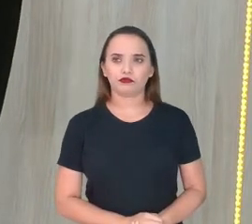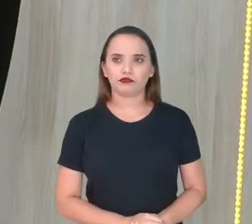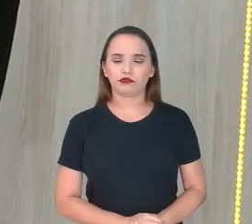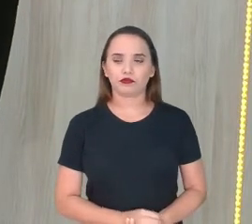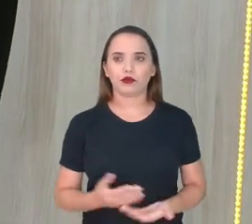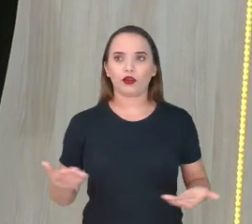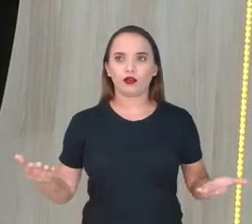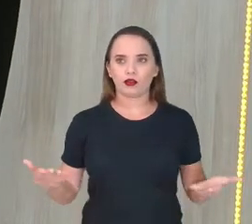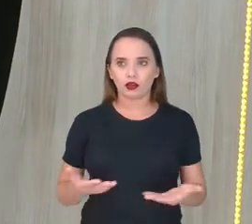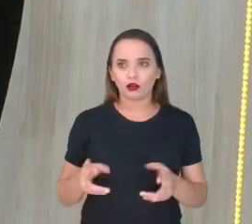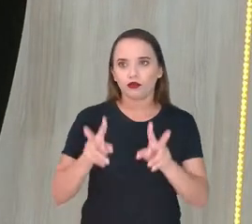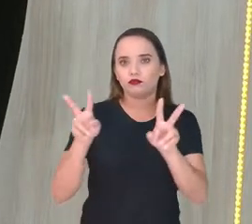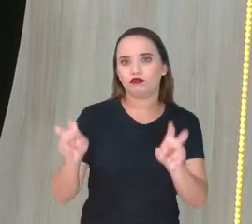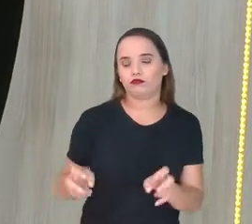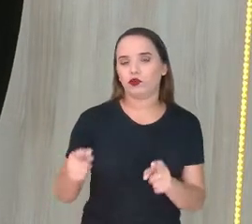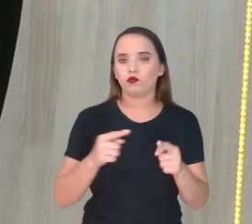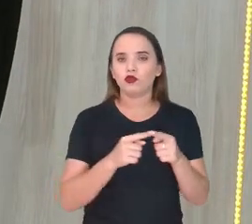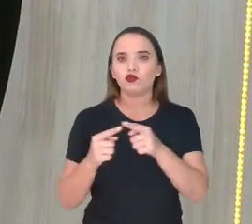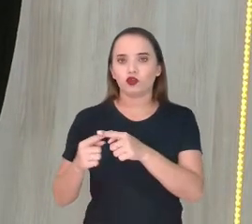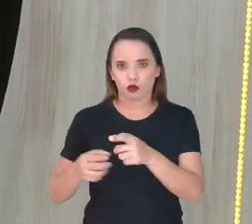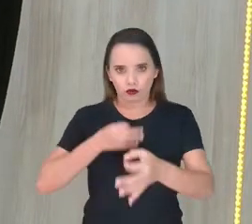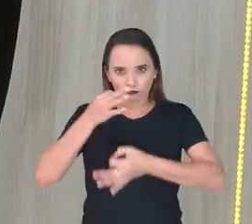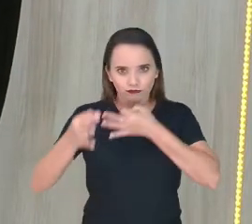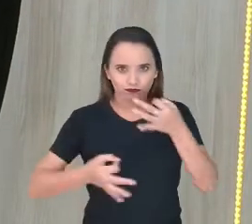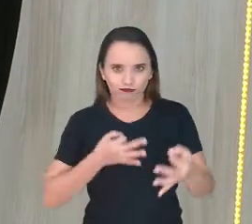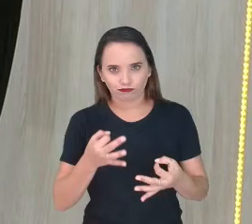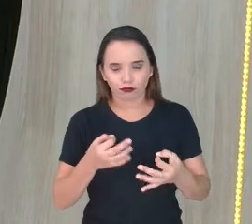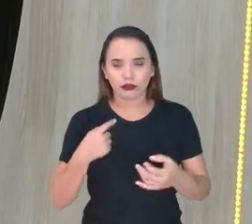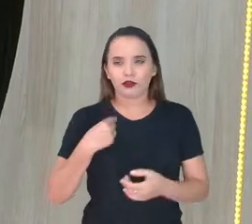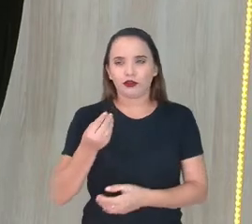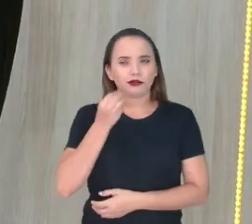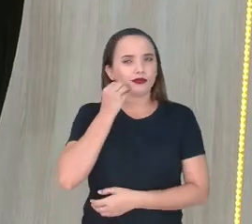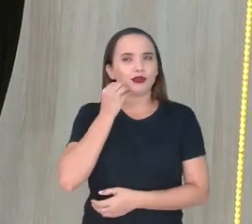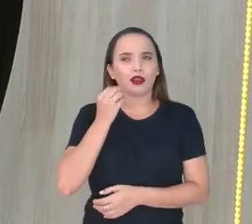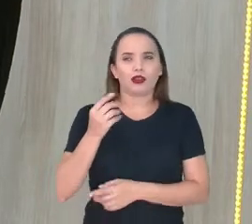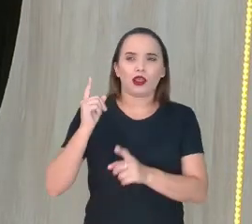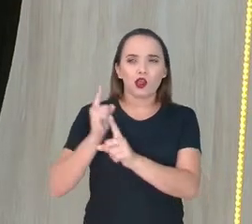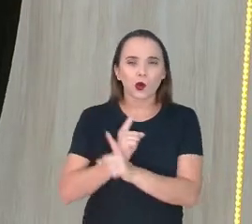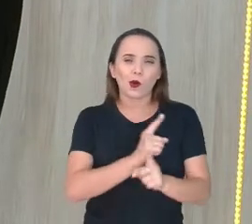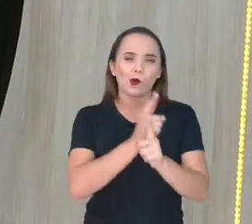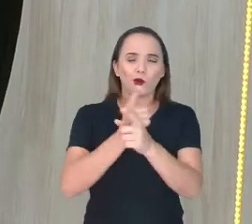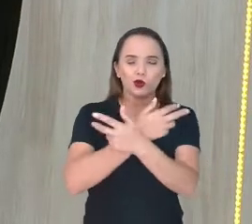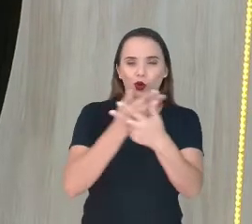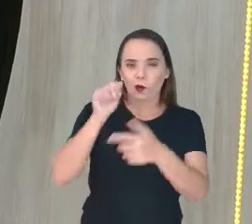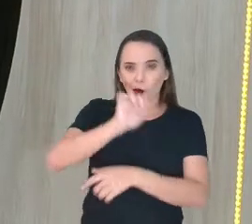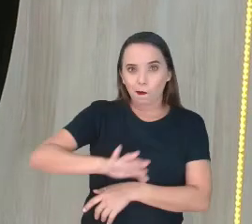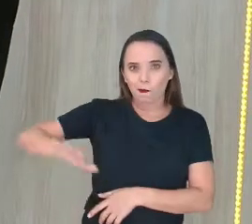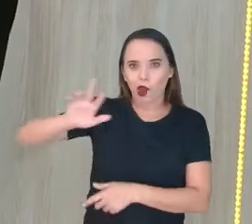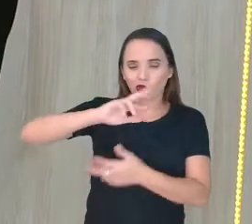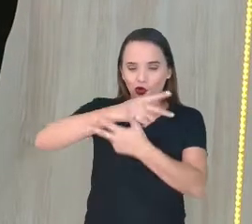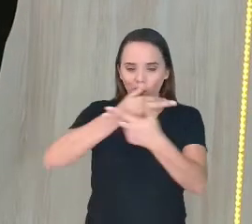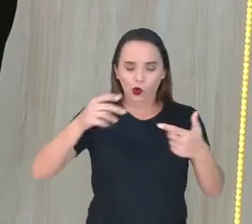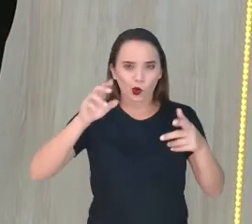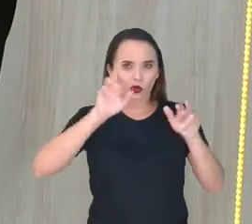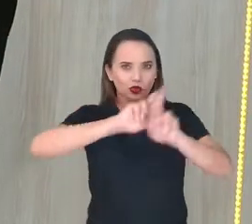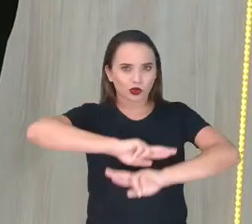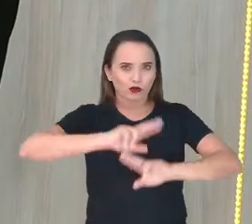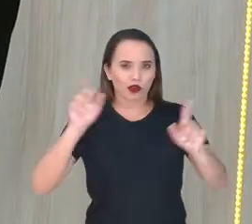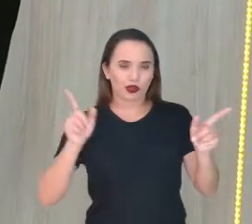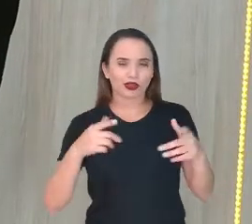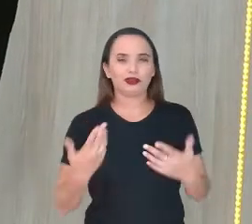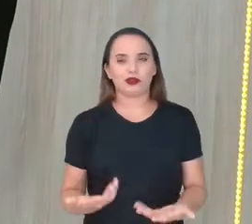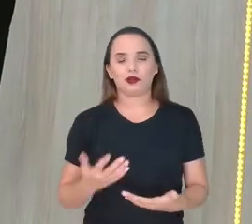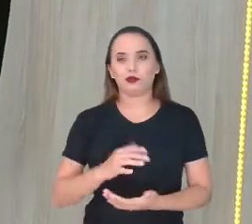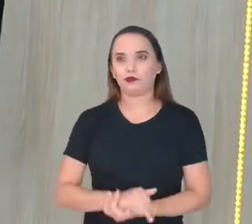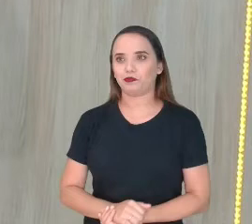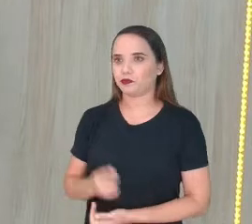E aqui a gente vai falar um pouco dos tipos de argumento. Eu tentei achar uma fotinho de coisas diversas assim, só apareceram tipos de molhinho. Ó,